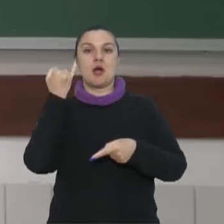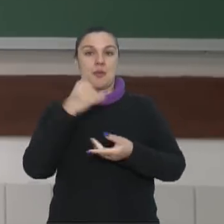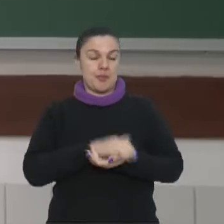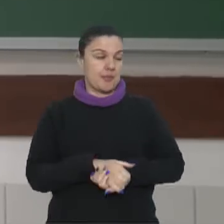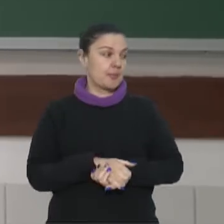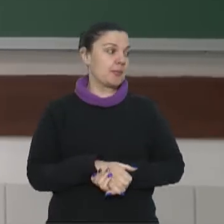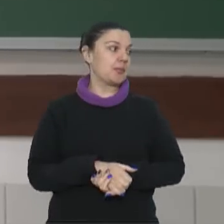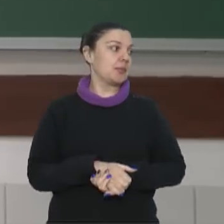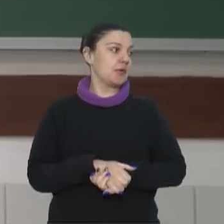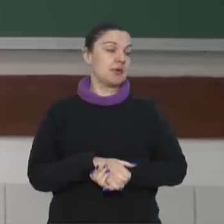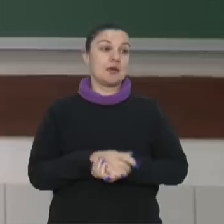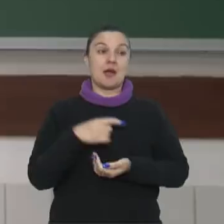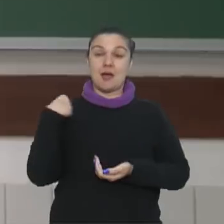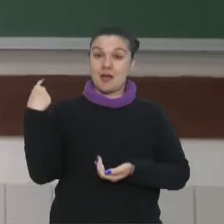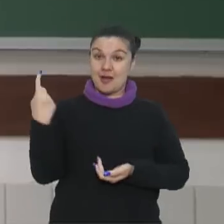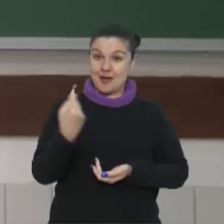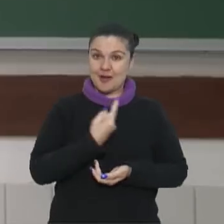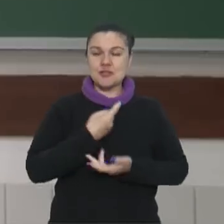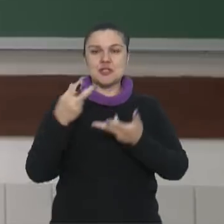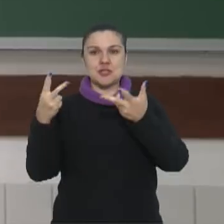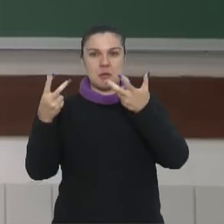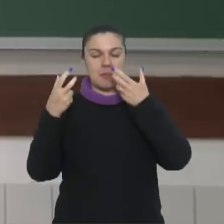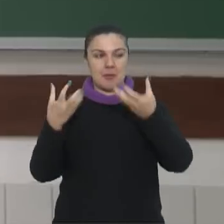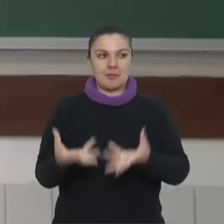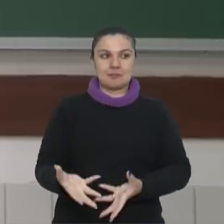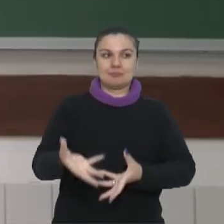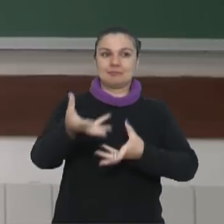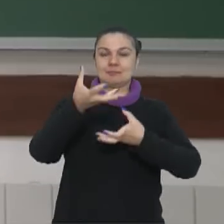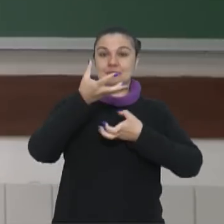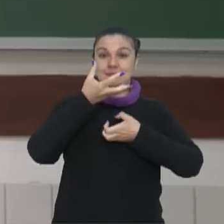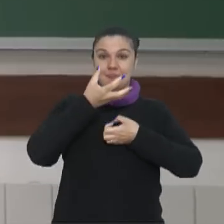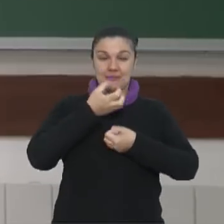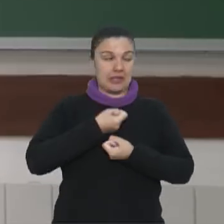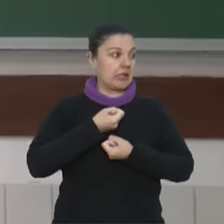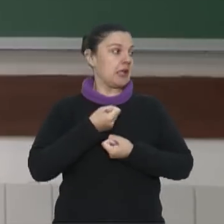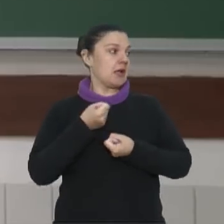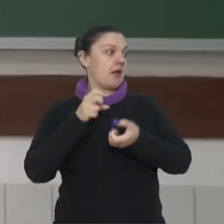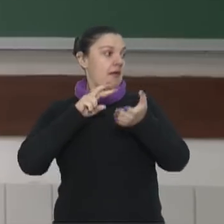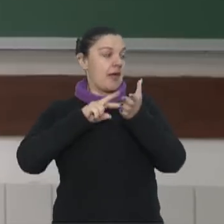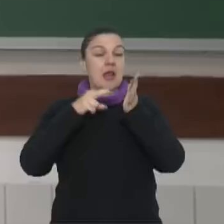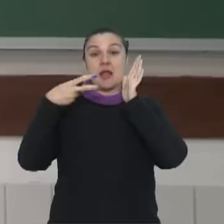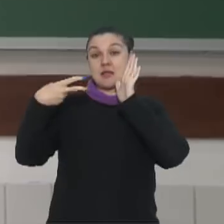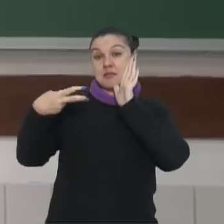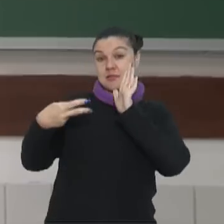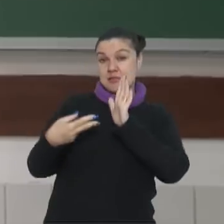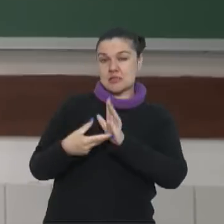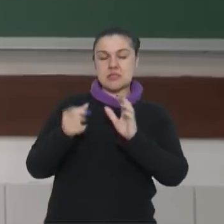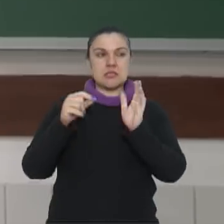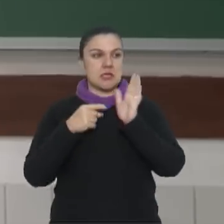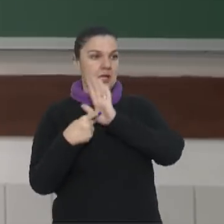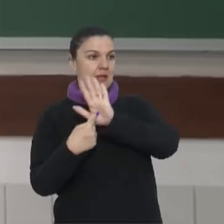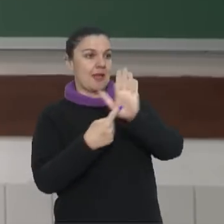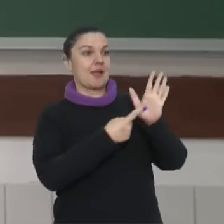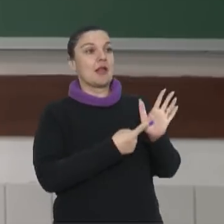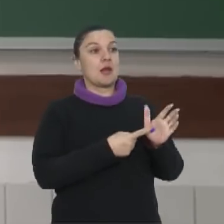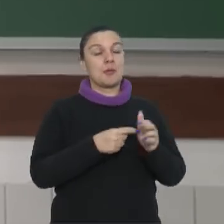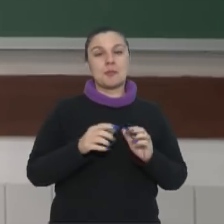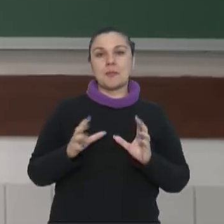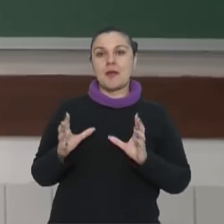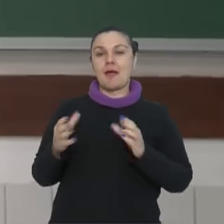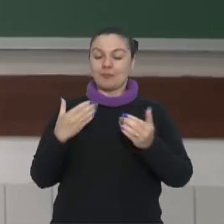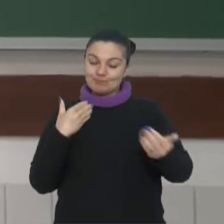importância da imagem, a gente percebe que ela traz um repertório, que ela significa, que ela representa, né? Que